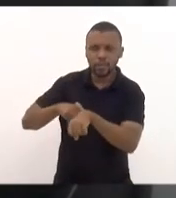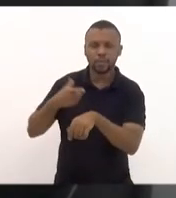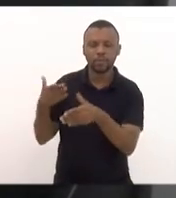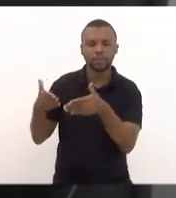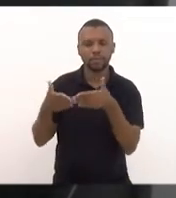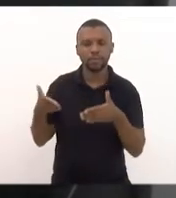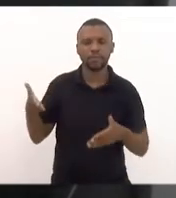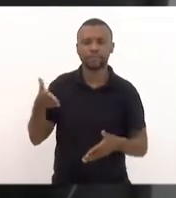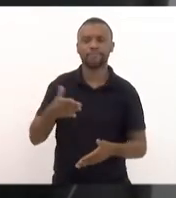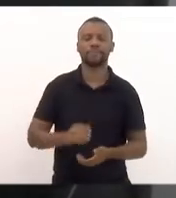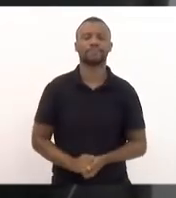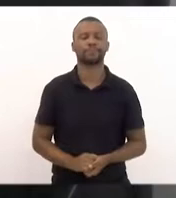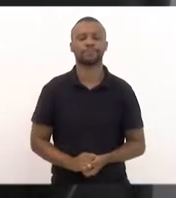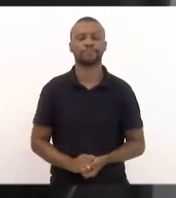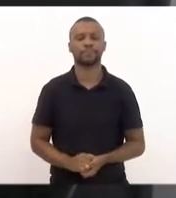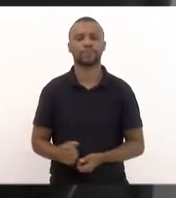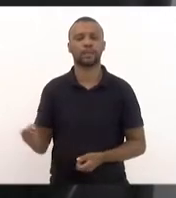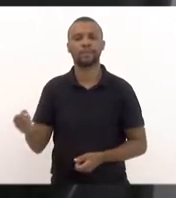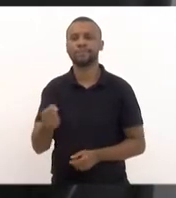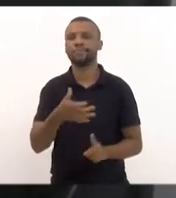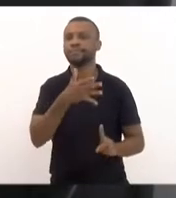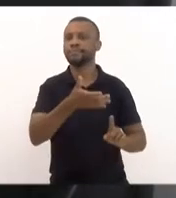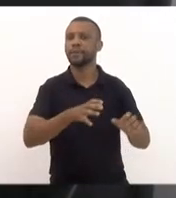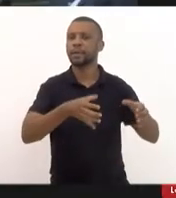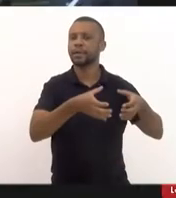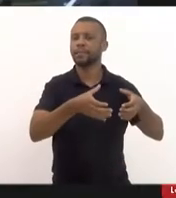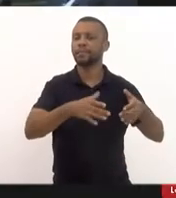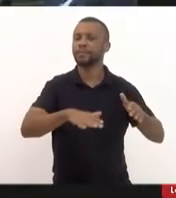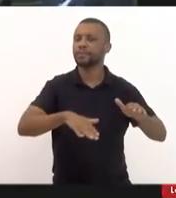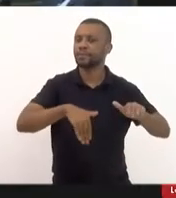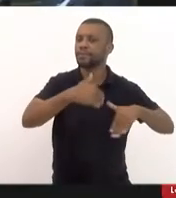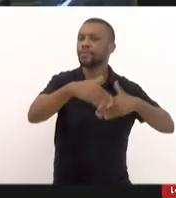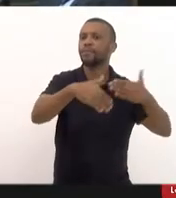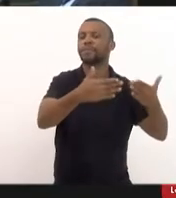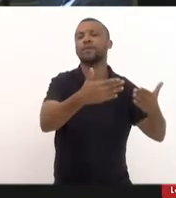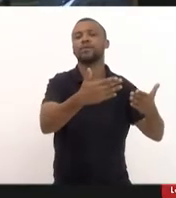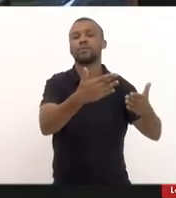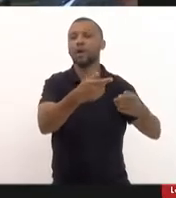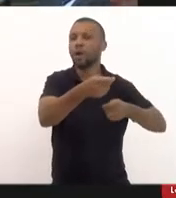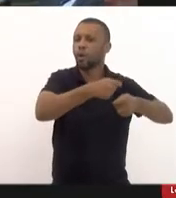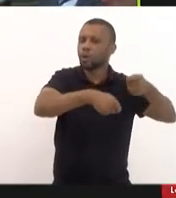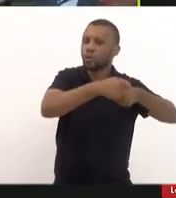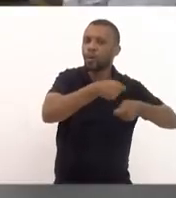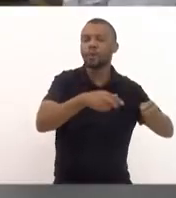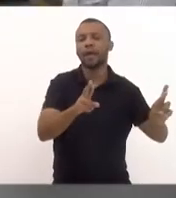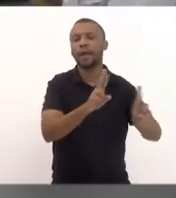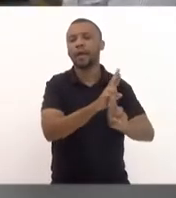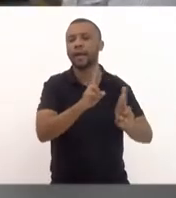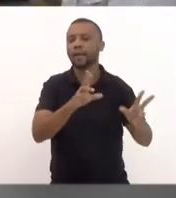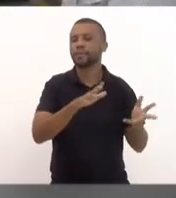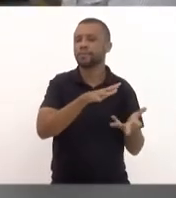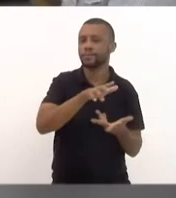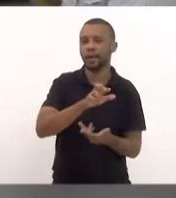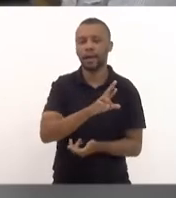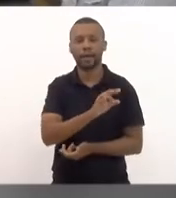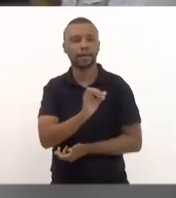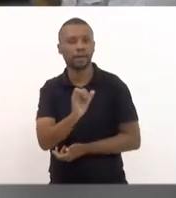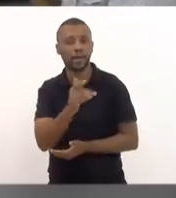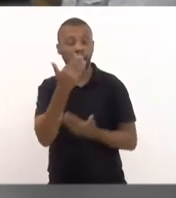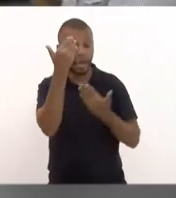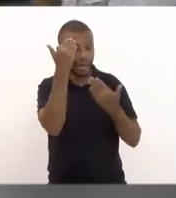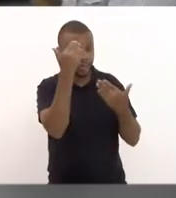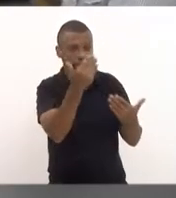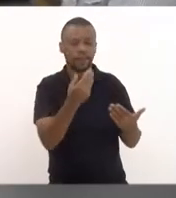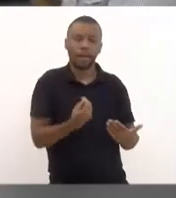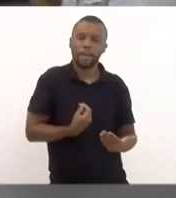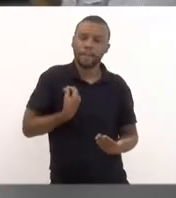Por favor, passaria a palavra à equipe da Secretaria de Desenvolvimento Econômico e Relações Internacionais. Agradeço a presença mais uma vez e